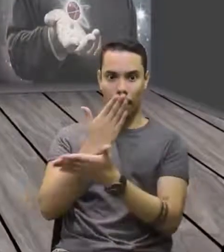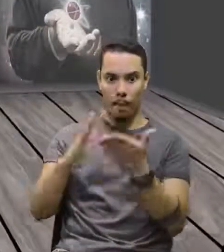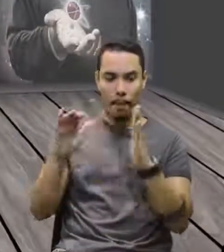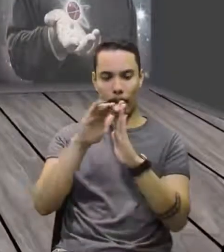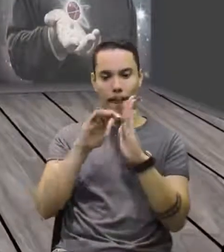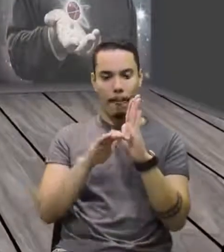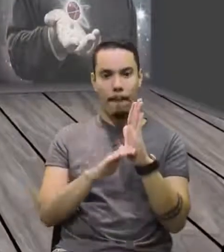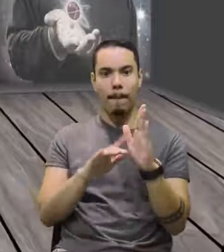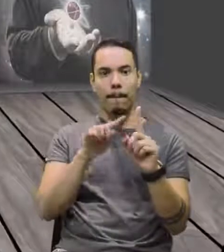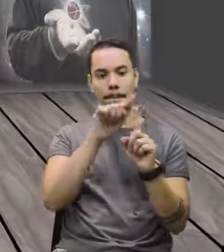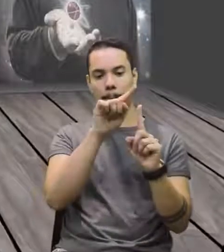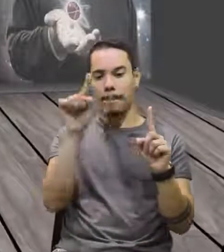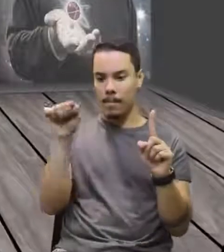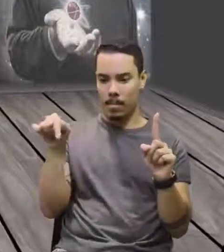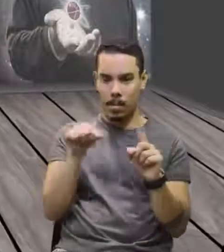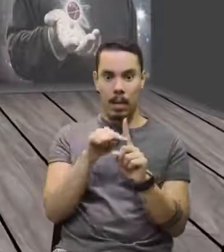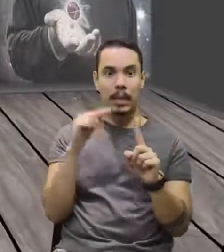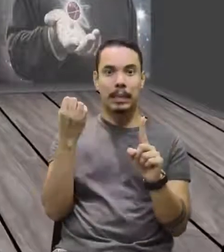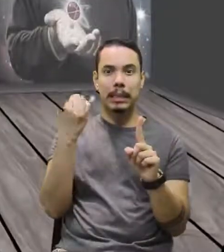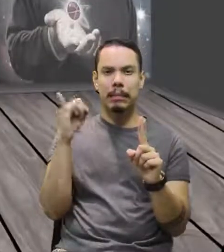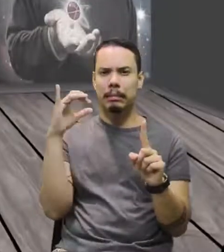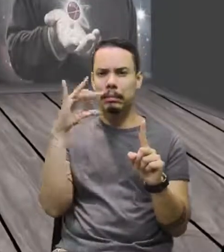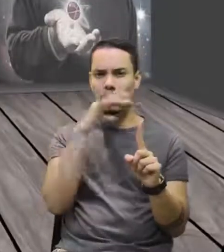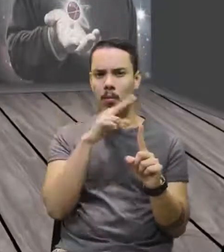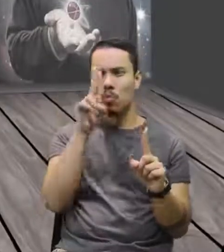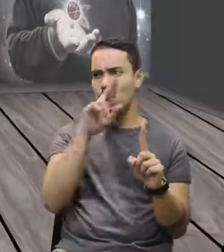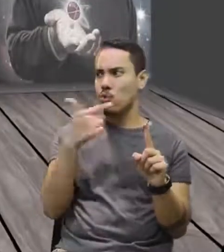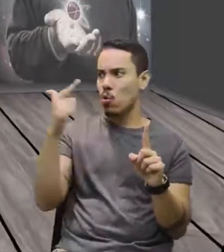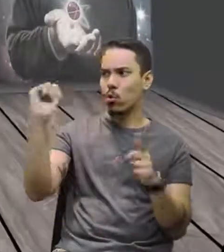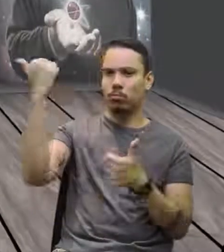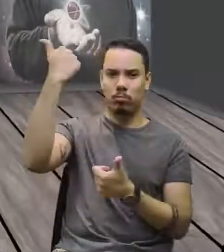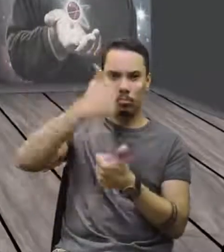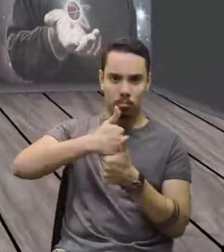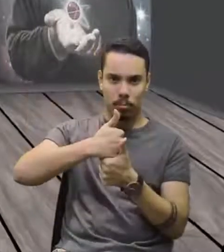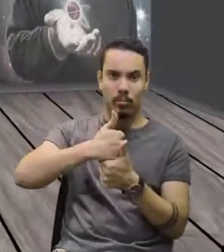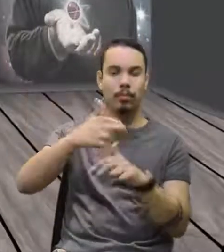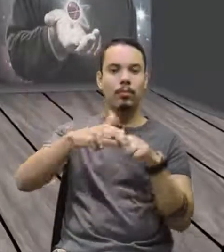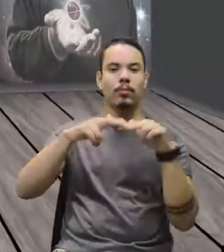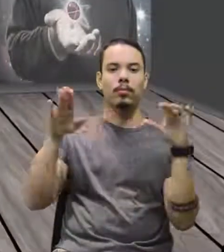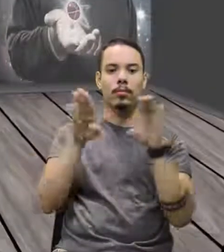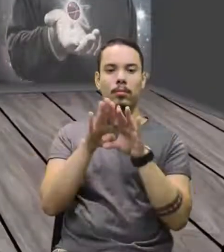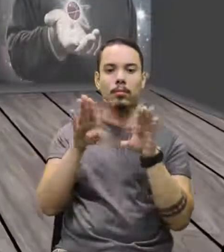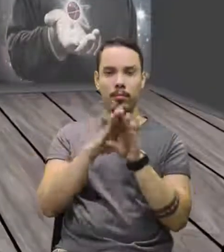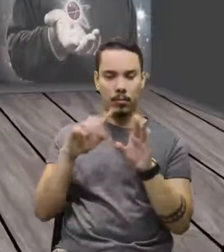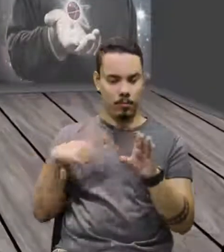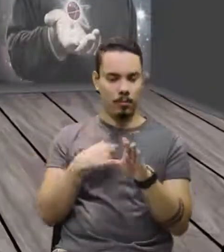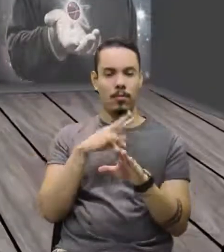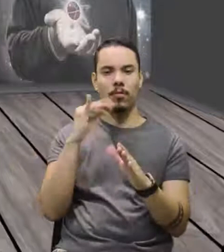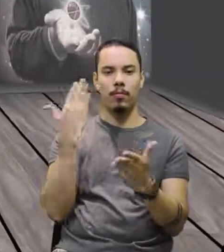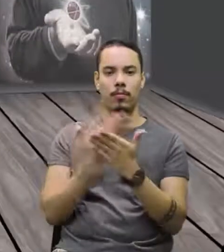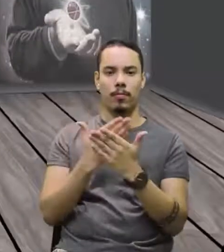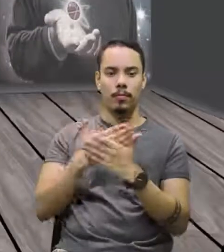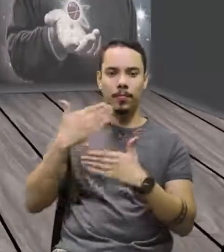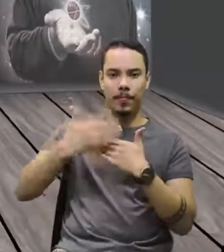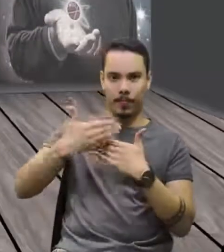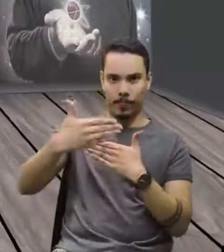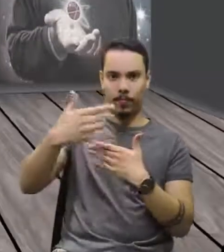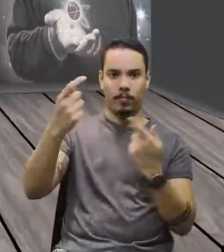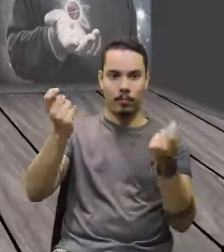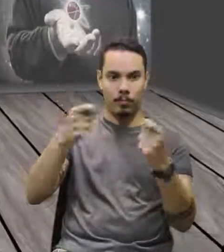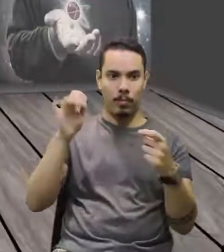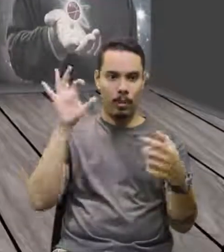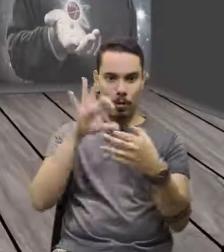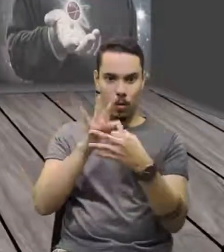série, queimou, ele usou um outro. Então, os indutores também, nós veremos numa aula que podemos também associar